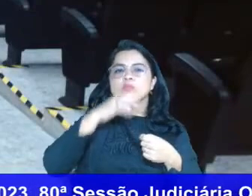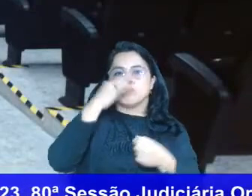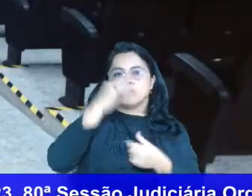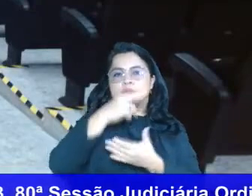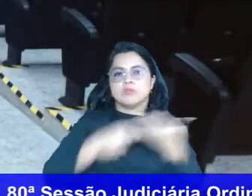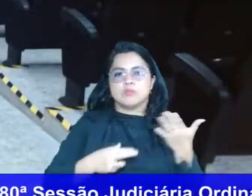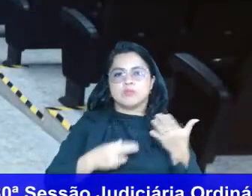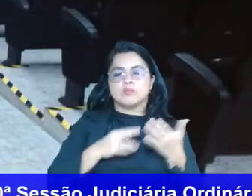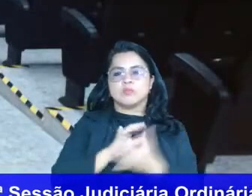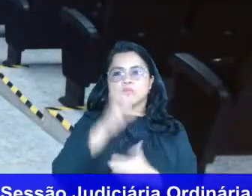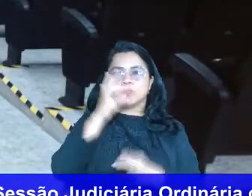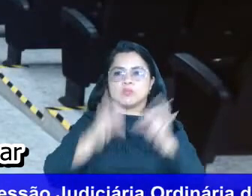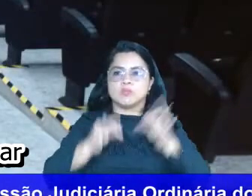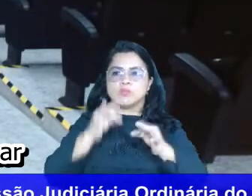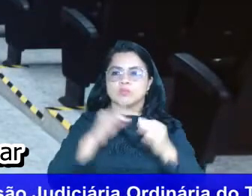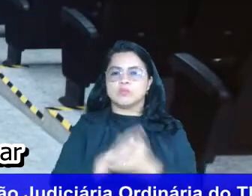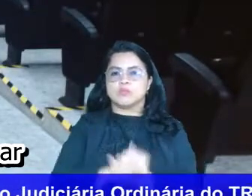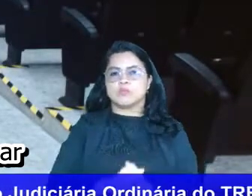relator.